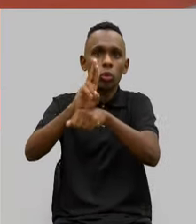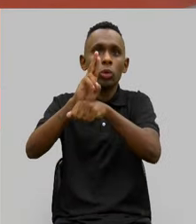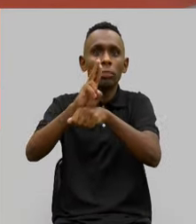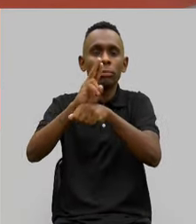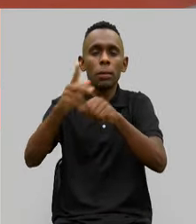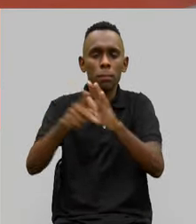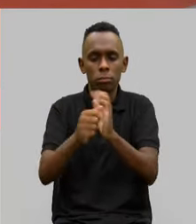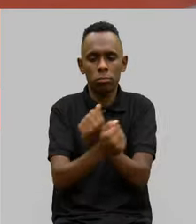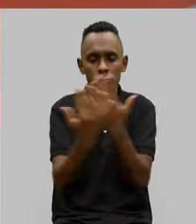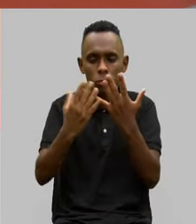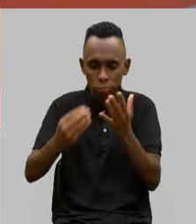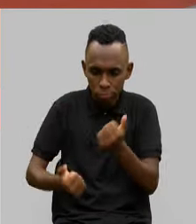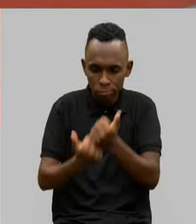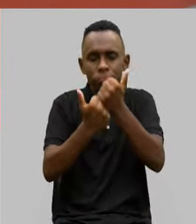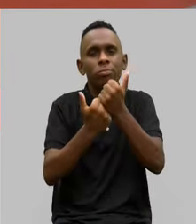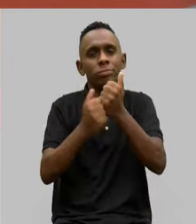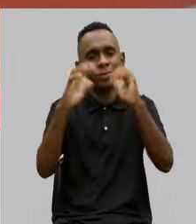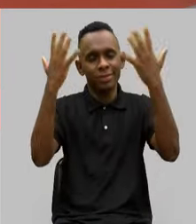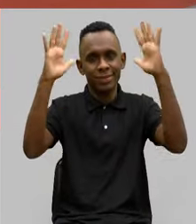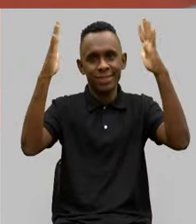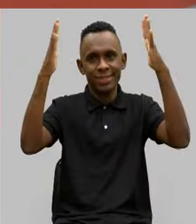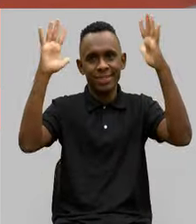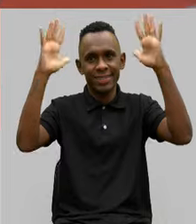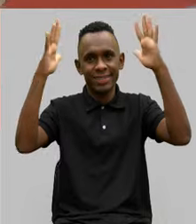plantas Uma salva de